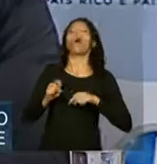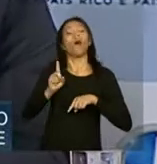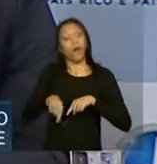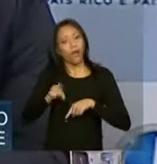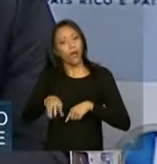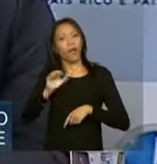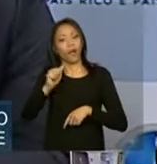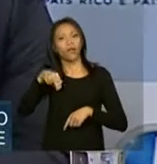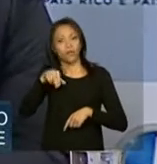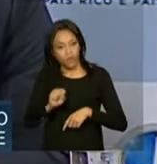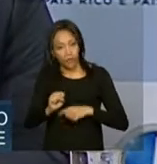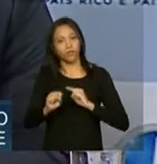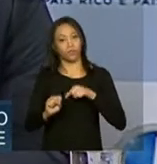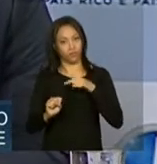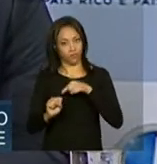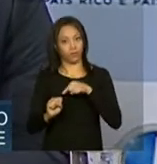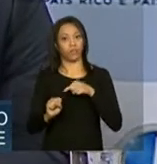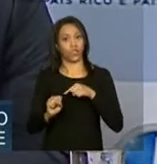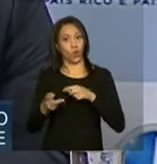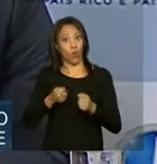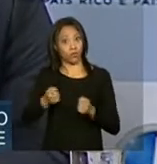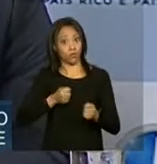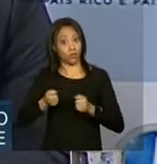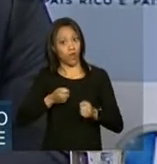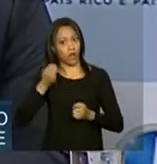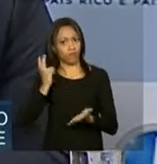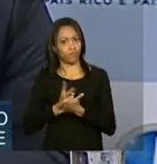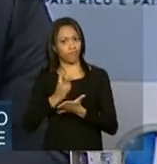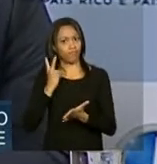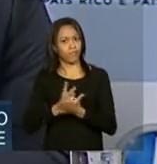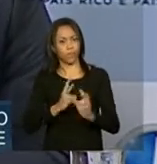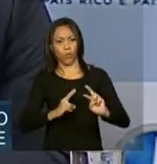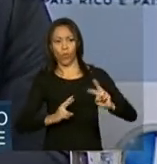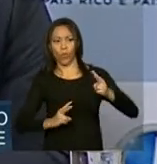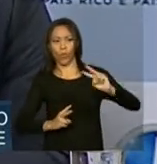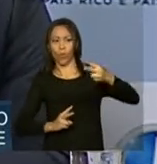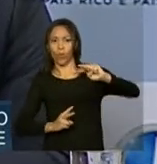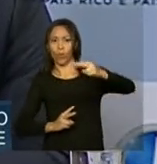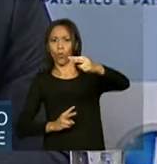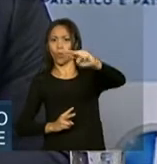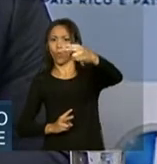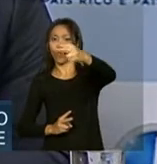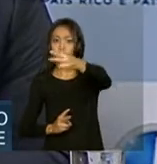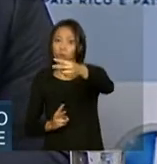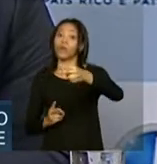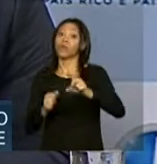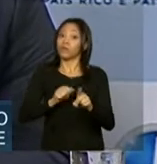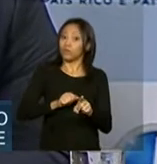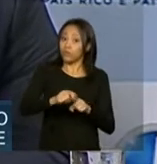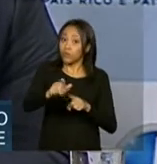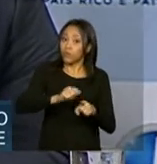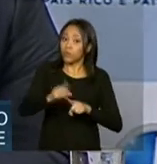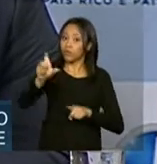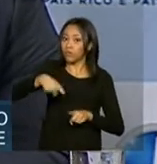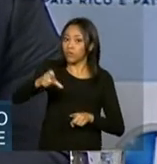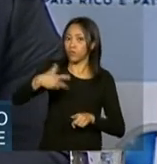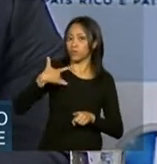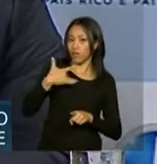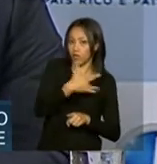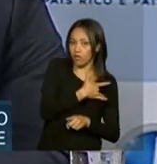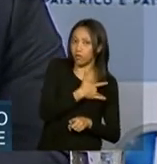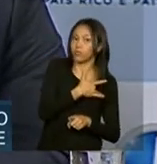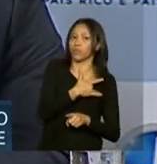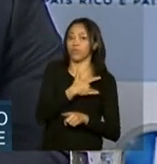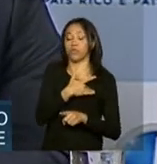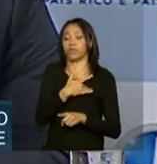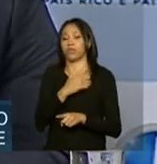Justamente. A ANS controla diretamente os reajustes dos planos individuais e familiares. Né?